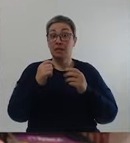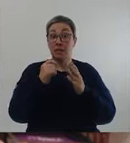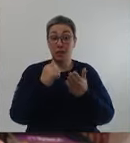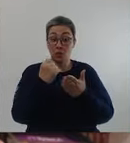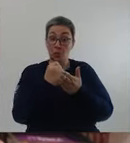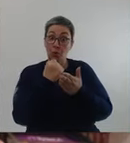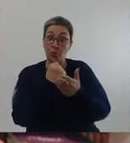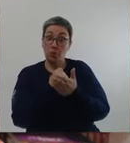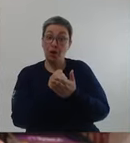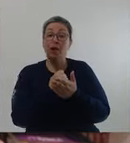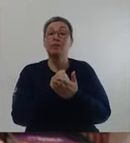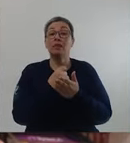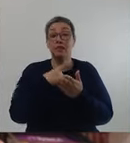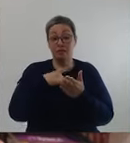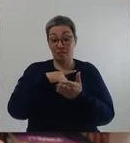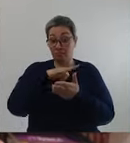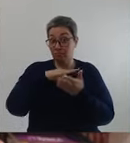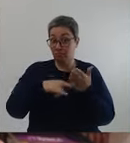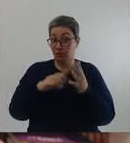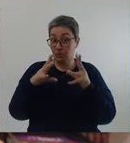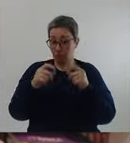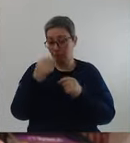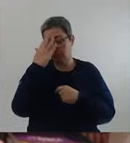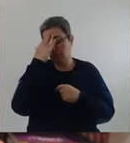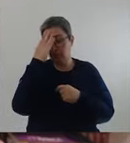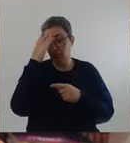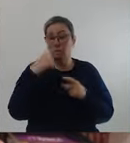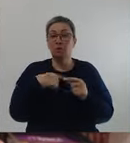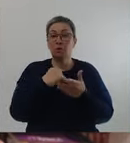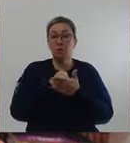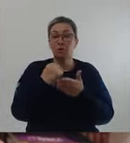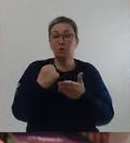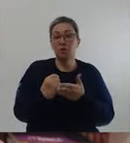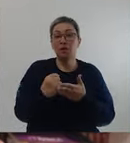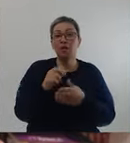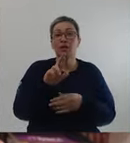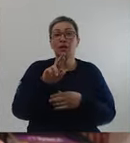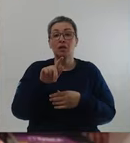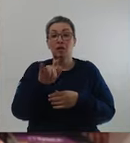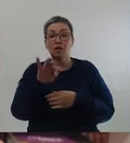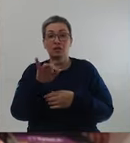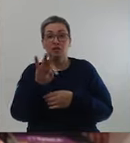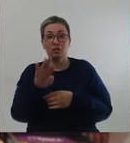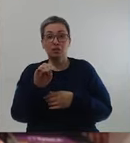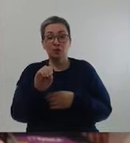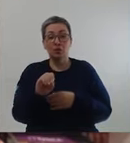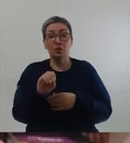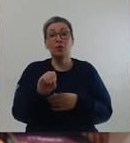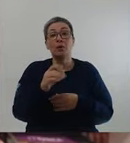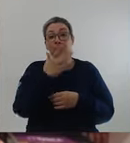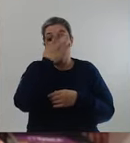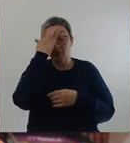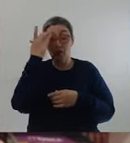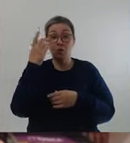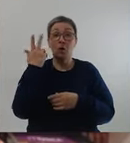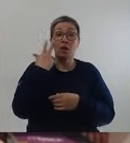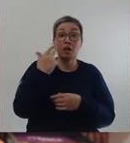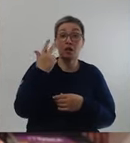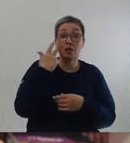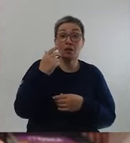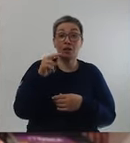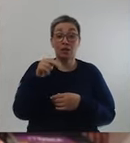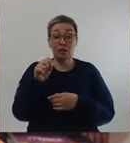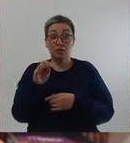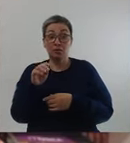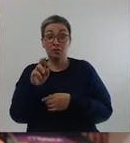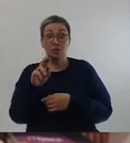ser registrada em um cartório, ok? Todo mundo sabe disso, né? Esse cartório chama cartório de registro de pessoas